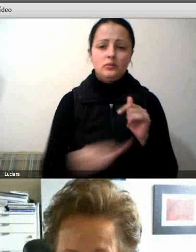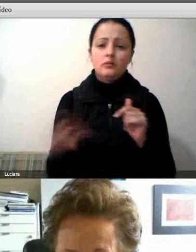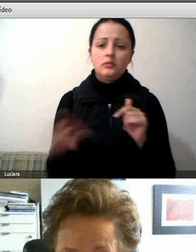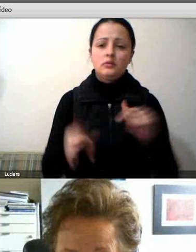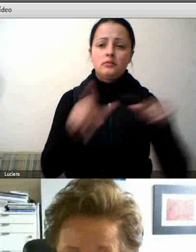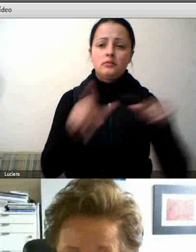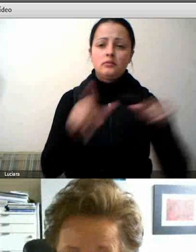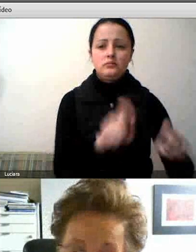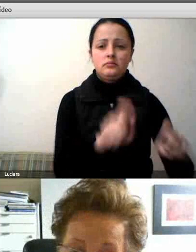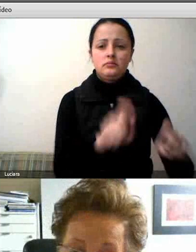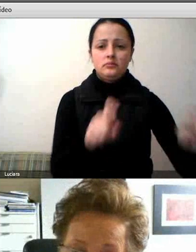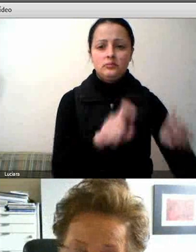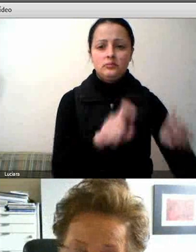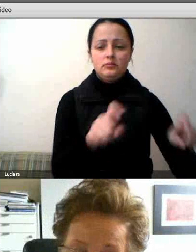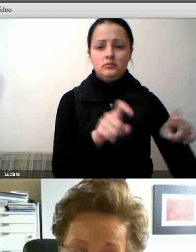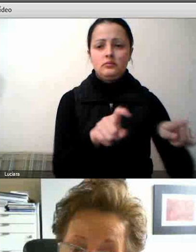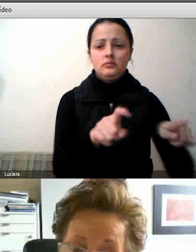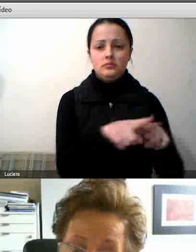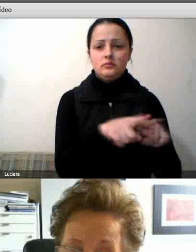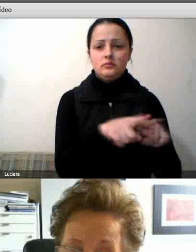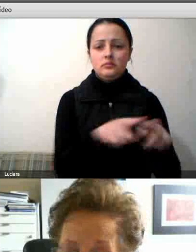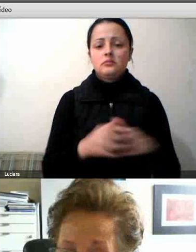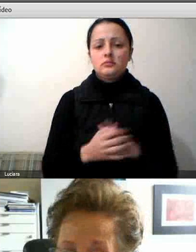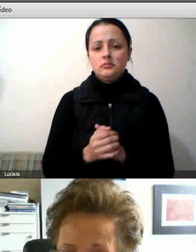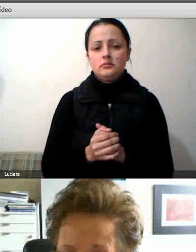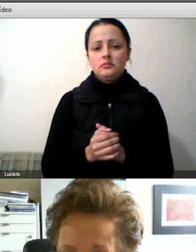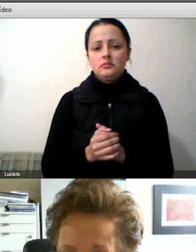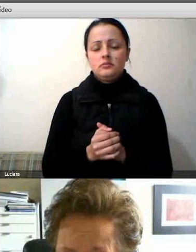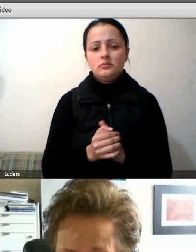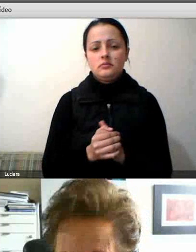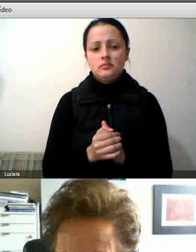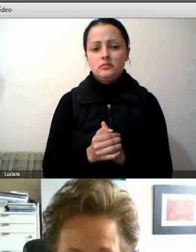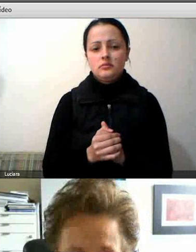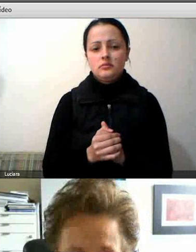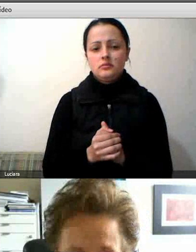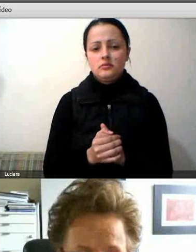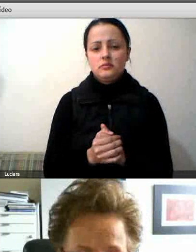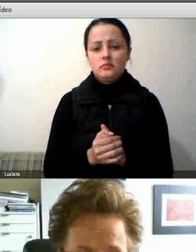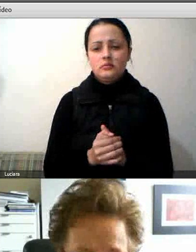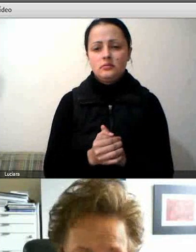continua sendo usado. E o servidor do laboratório é que comanda toda a rede da escola.